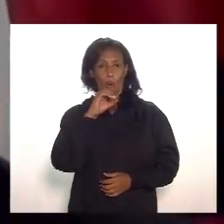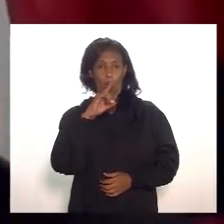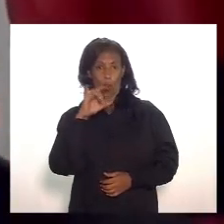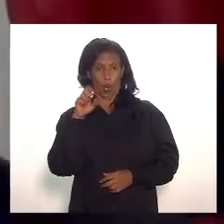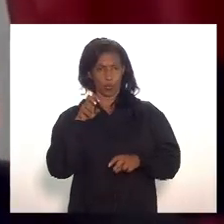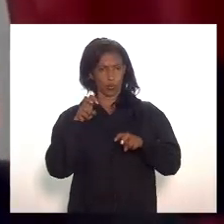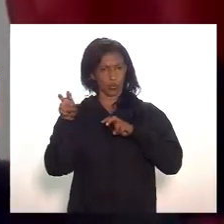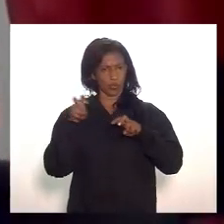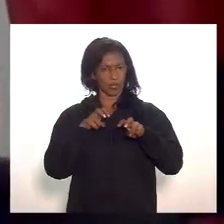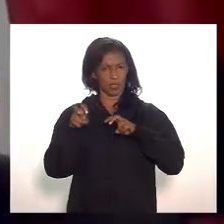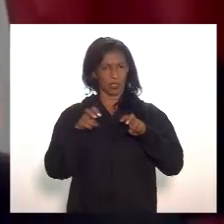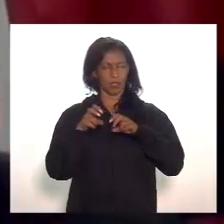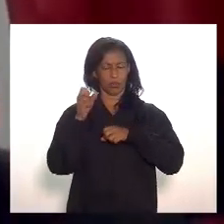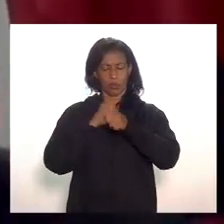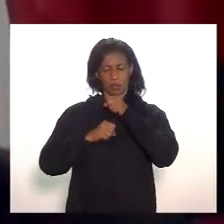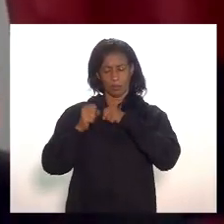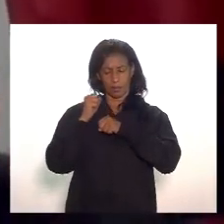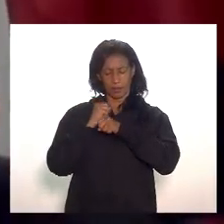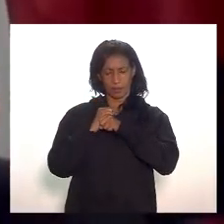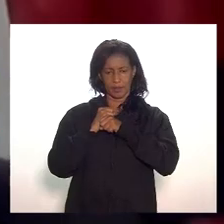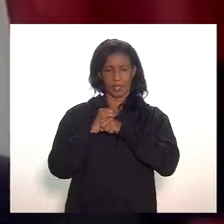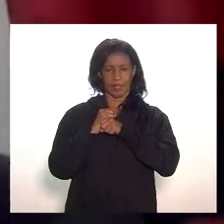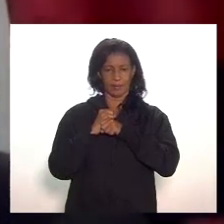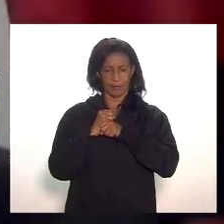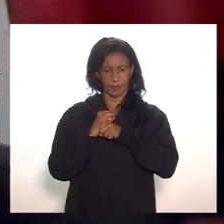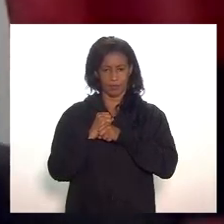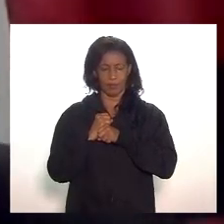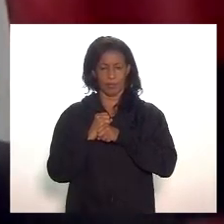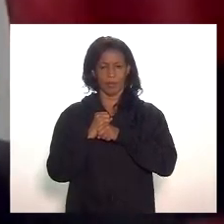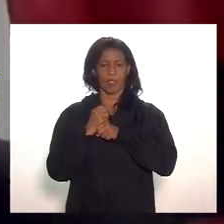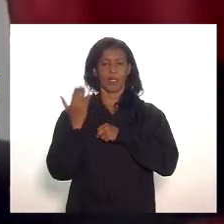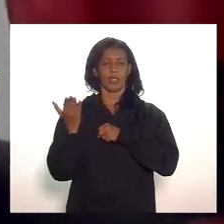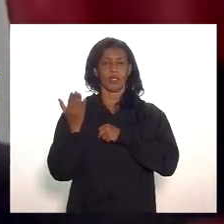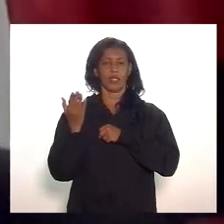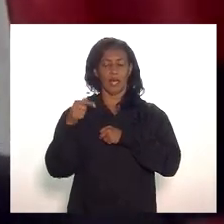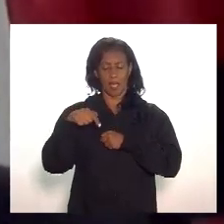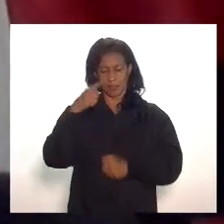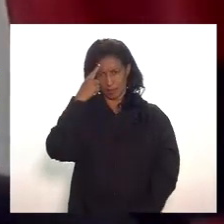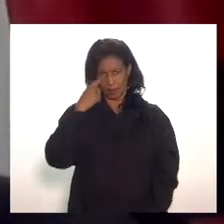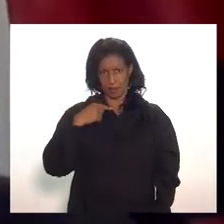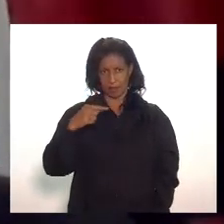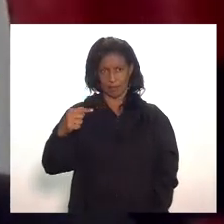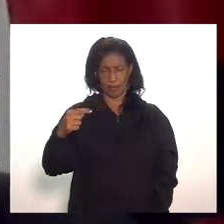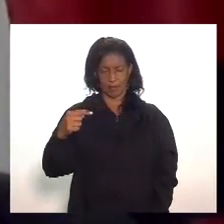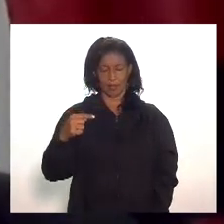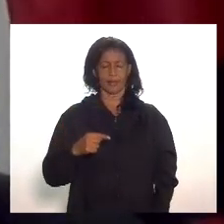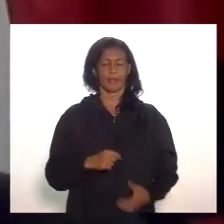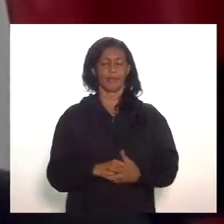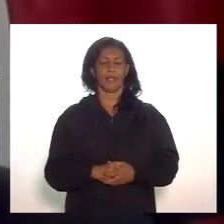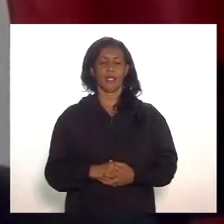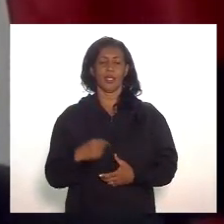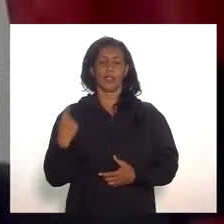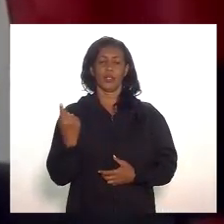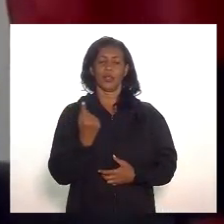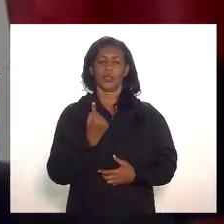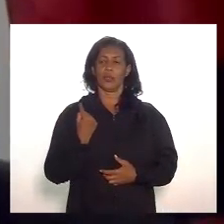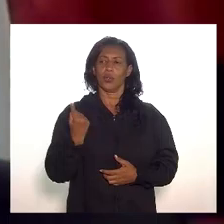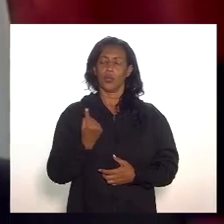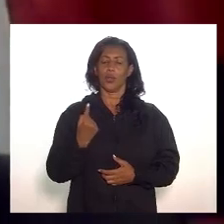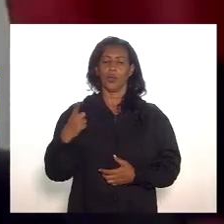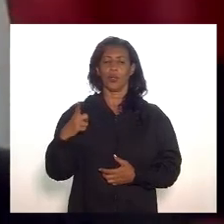ano passado, e que pela vacatio legis entra em vigor essa semana, nós tivemos